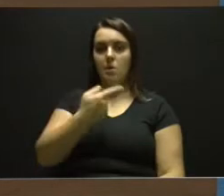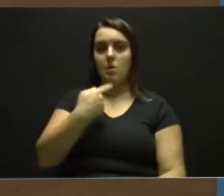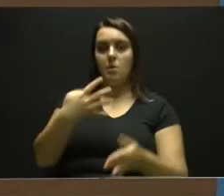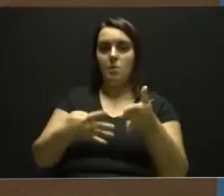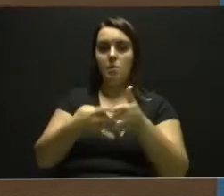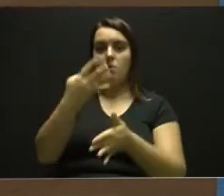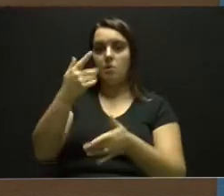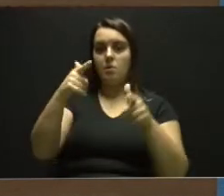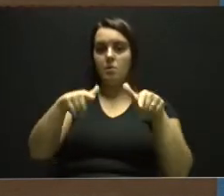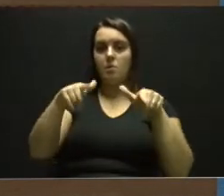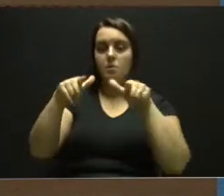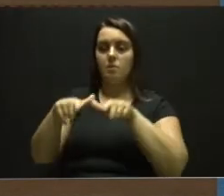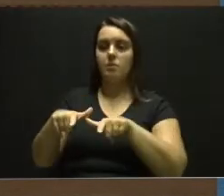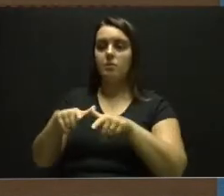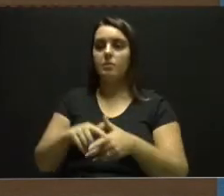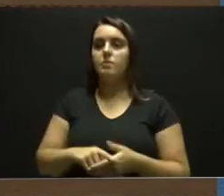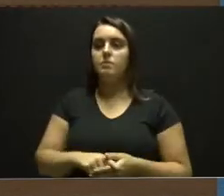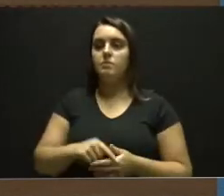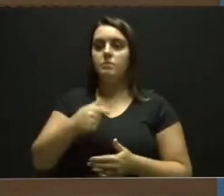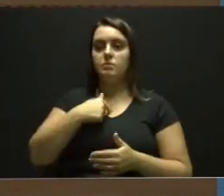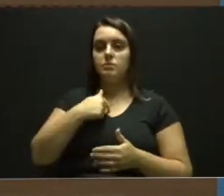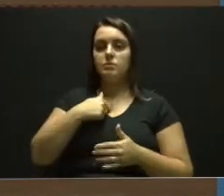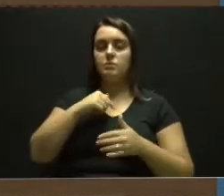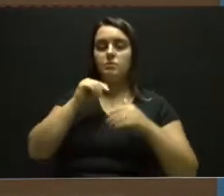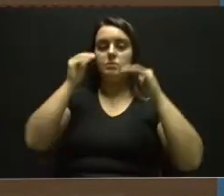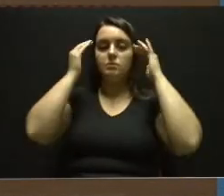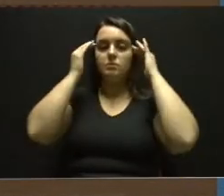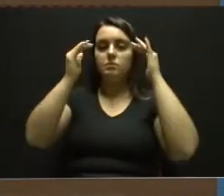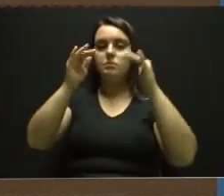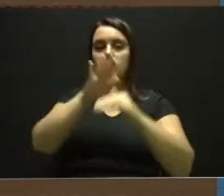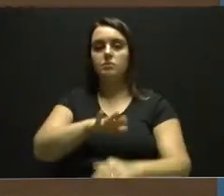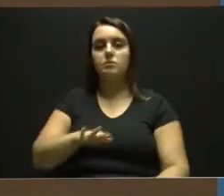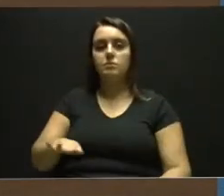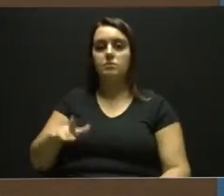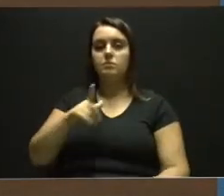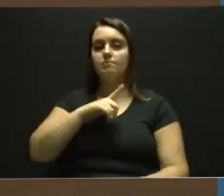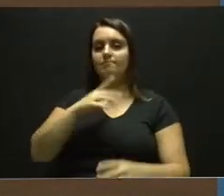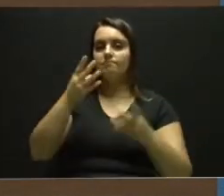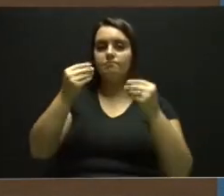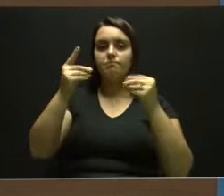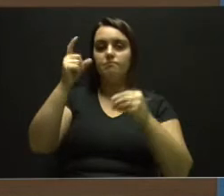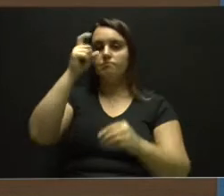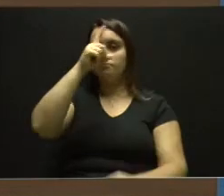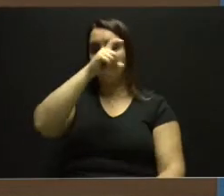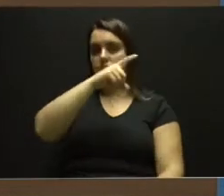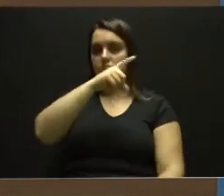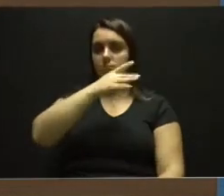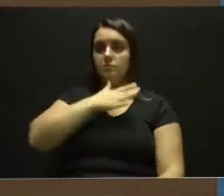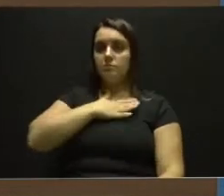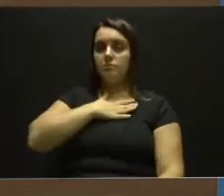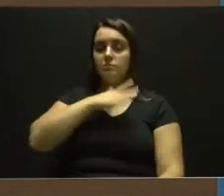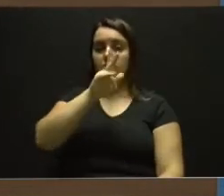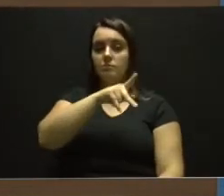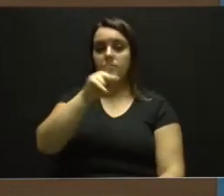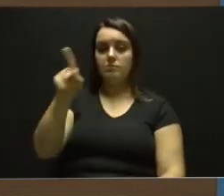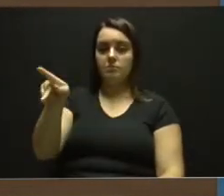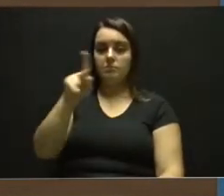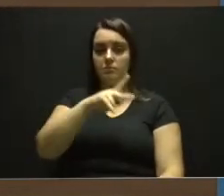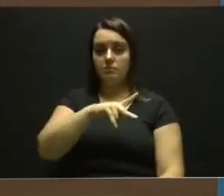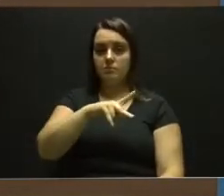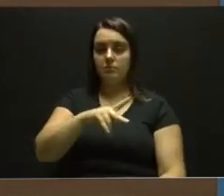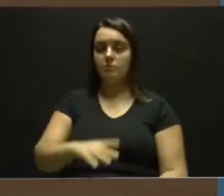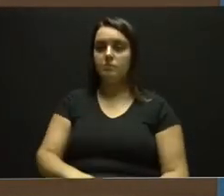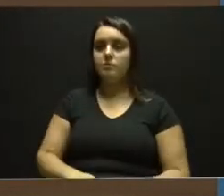hoje eu dedico às crianças temos muita dificuldade meus professores até o